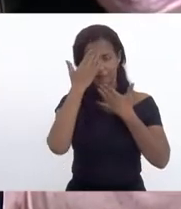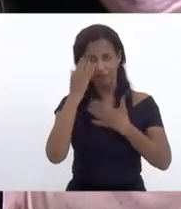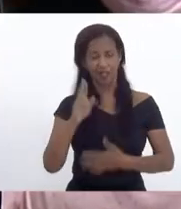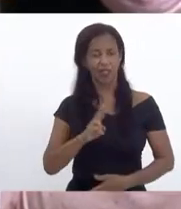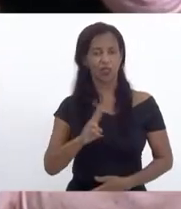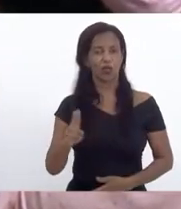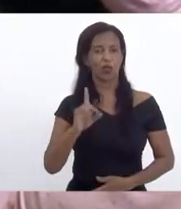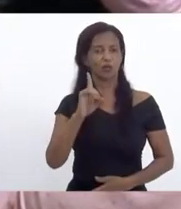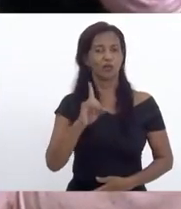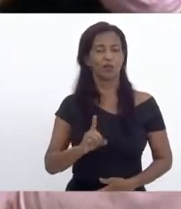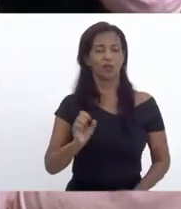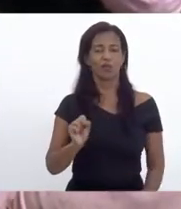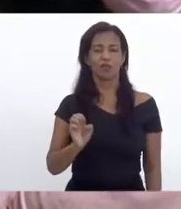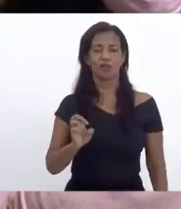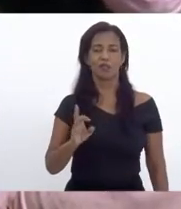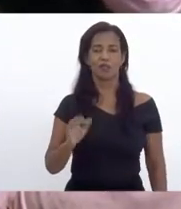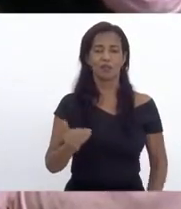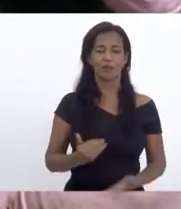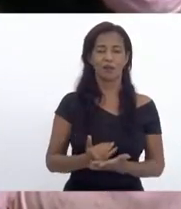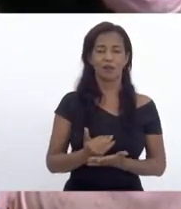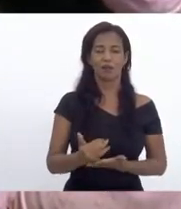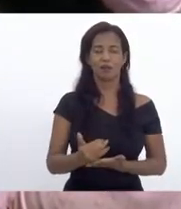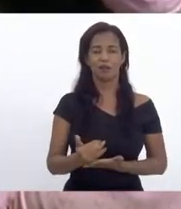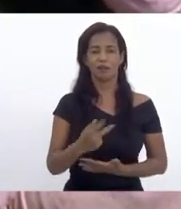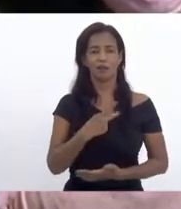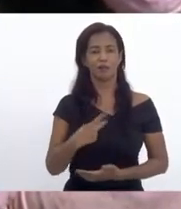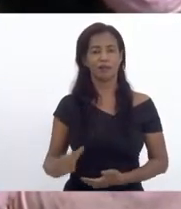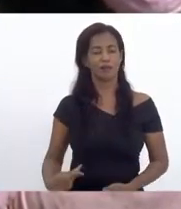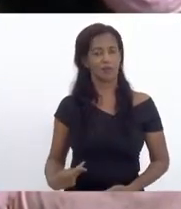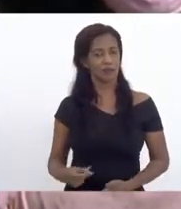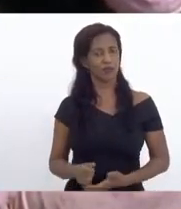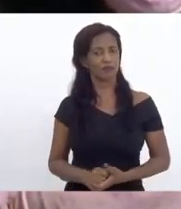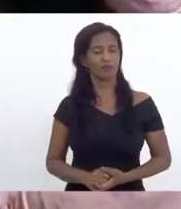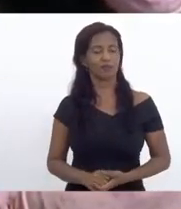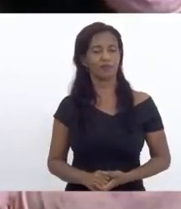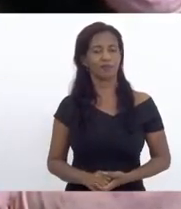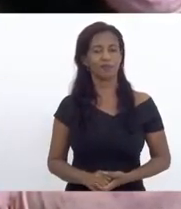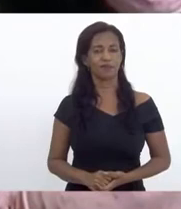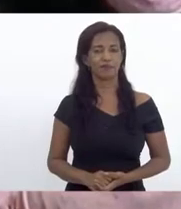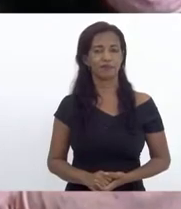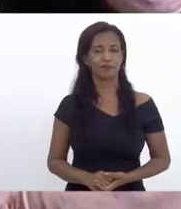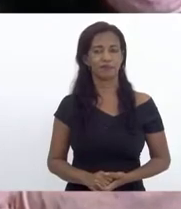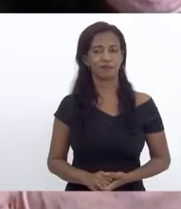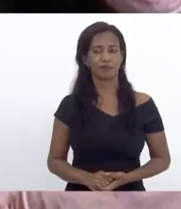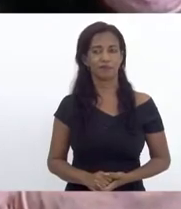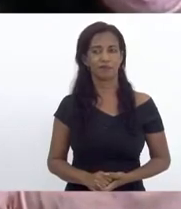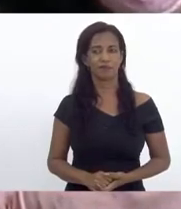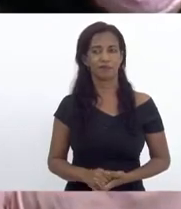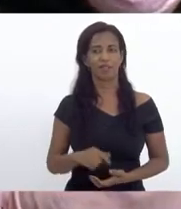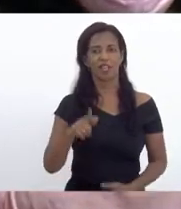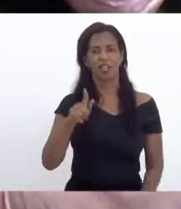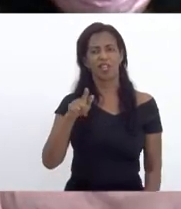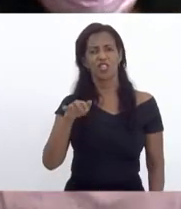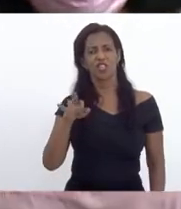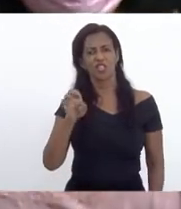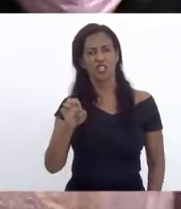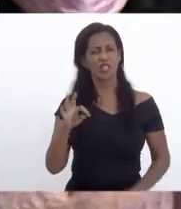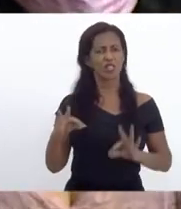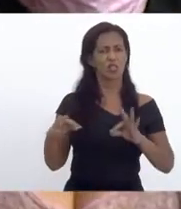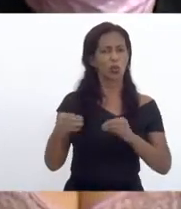diretoria do SEBRAE, inicialmente, ao presidente da Alerj, André Siciliano, a Geise e a toda a equipe de